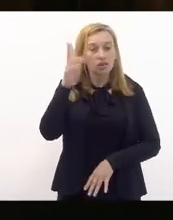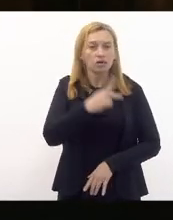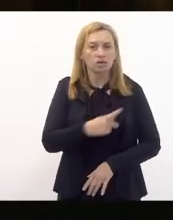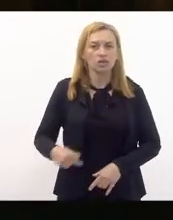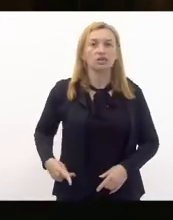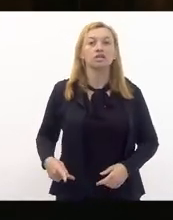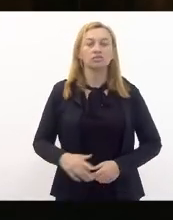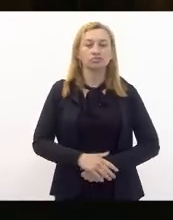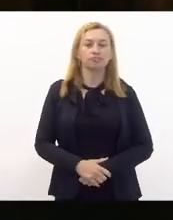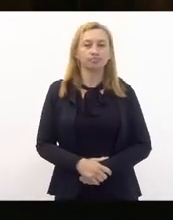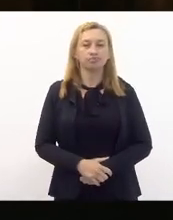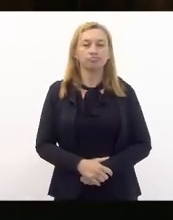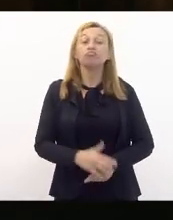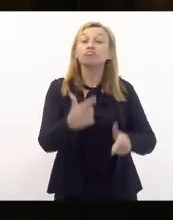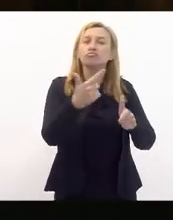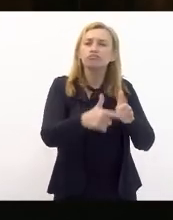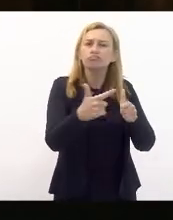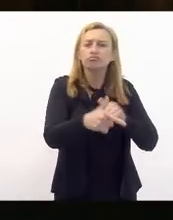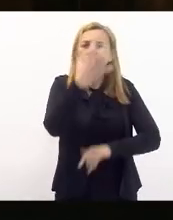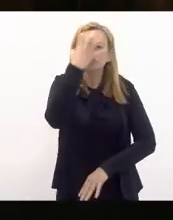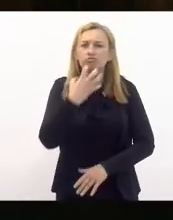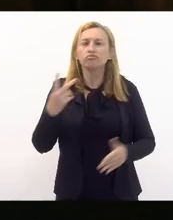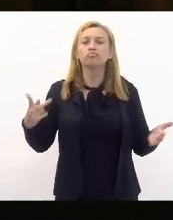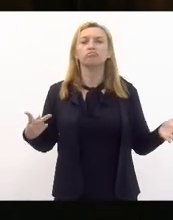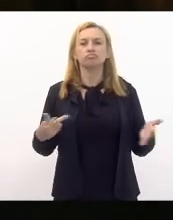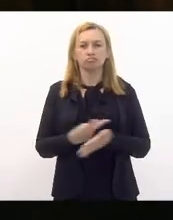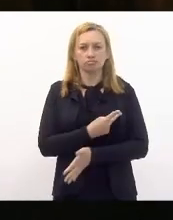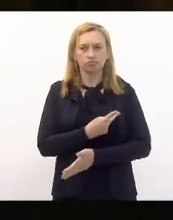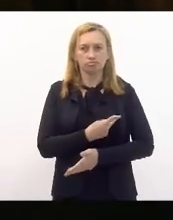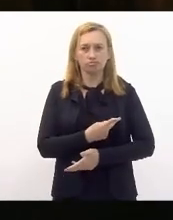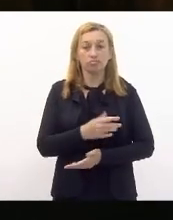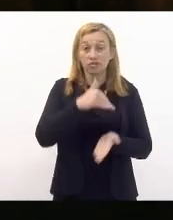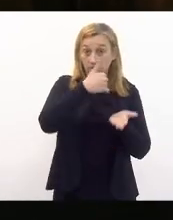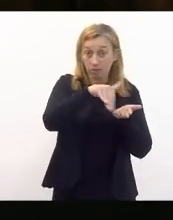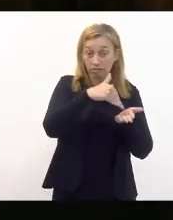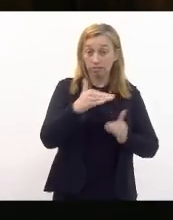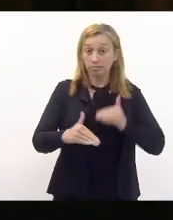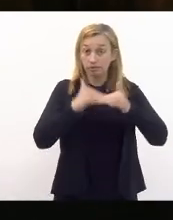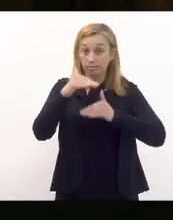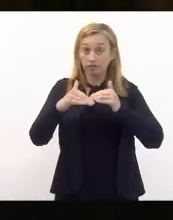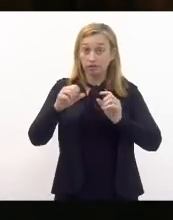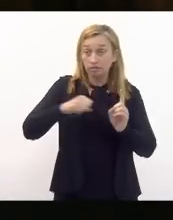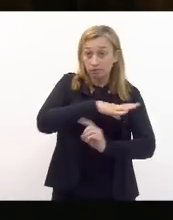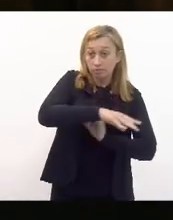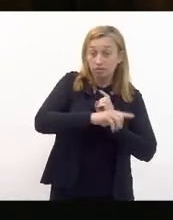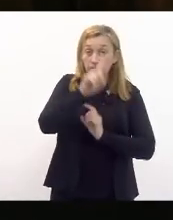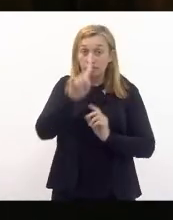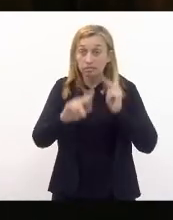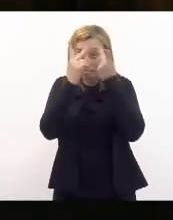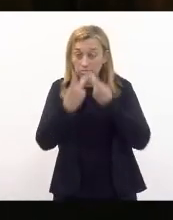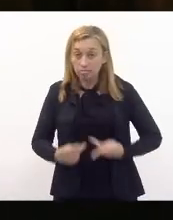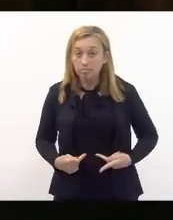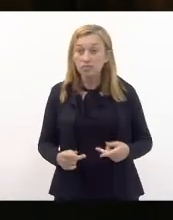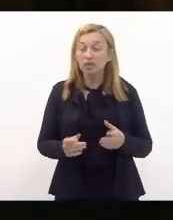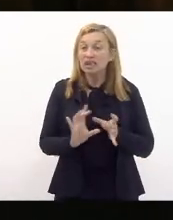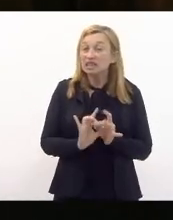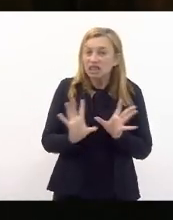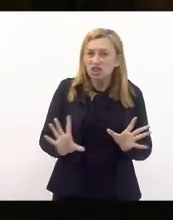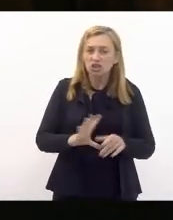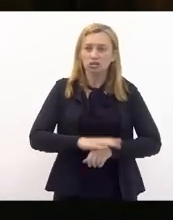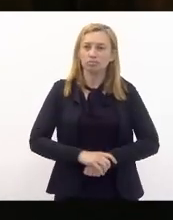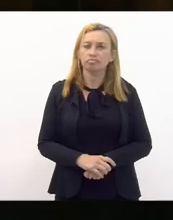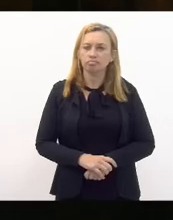Presidente este problema grave que ocorre na secretaria Desenvolvimento Social e direitos humanos do Estado deixamos